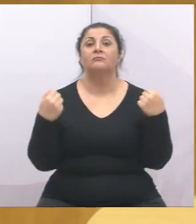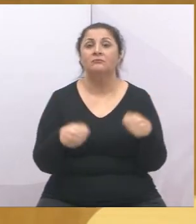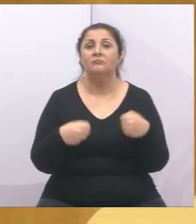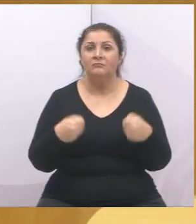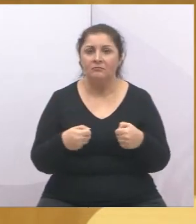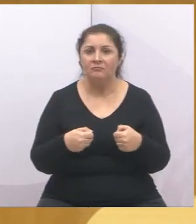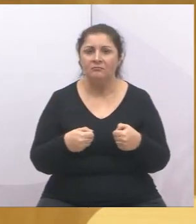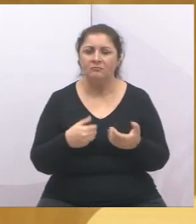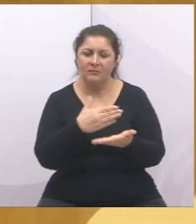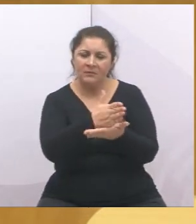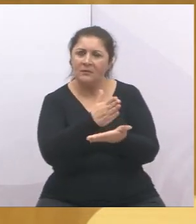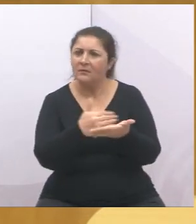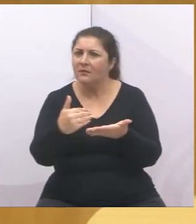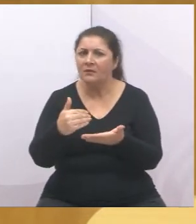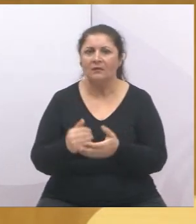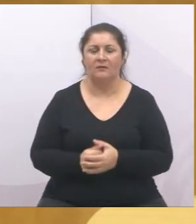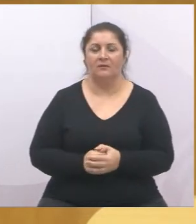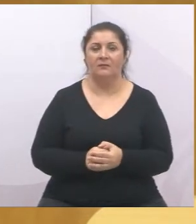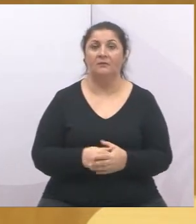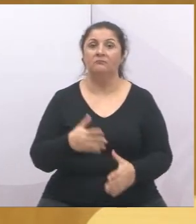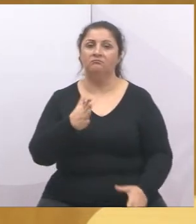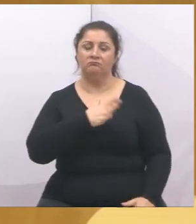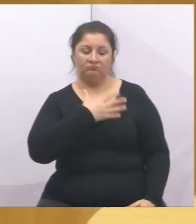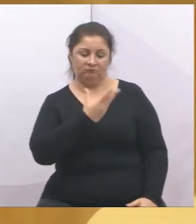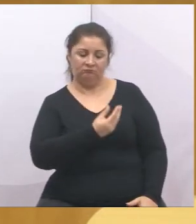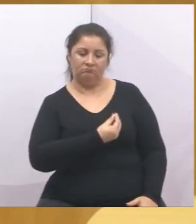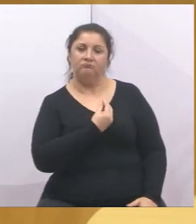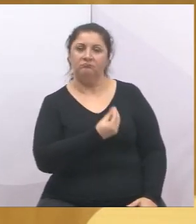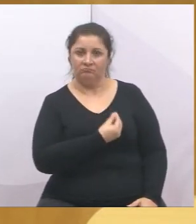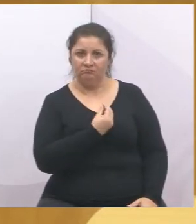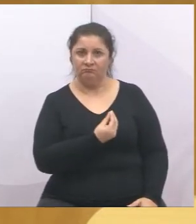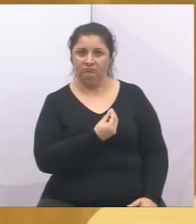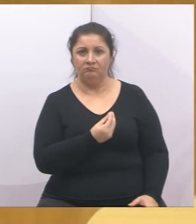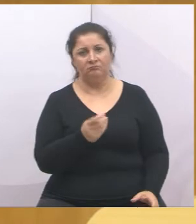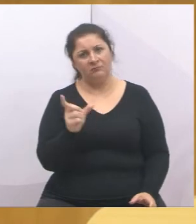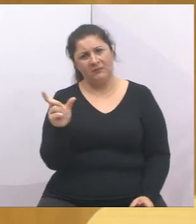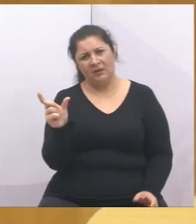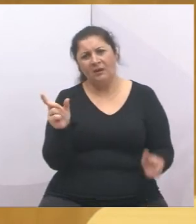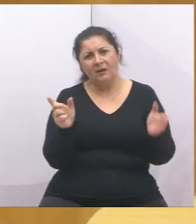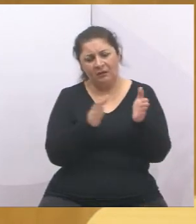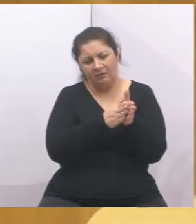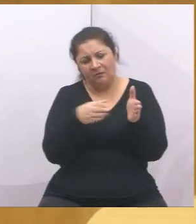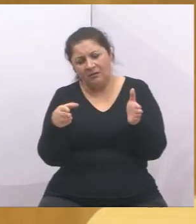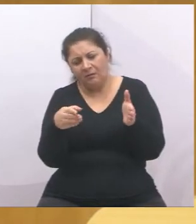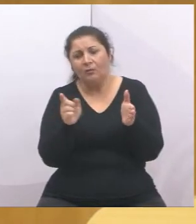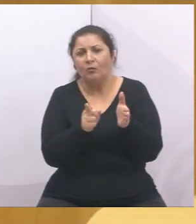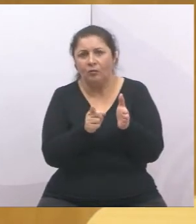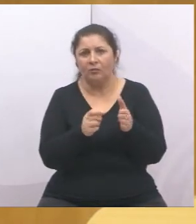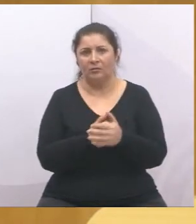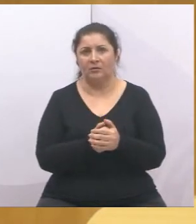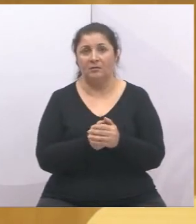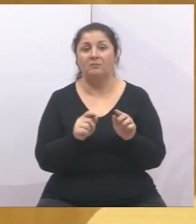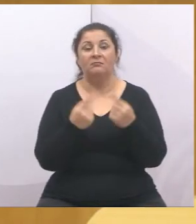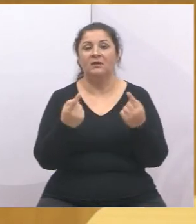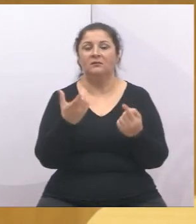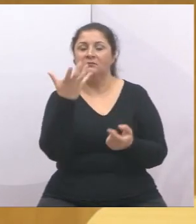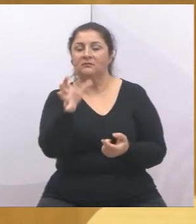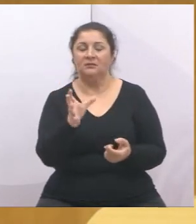me repartir nessa hora. Minha vida, que sem dúvida, ela é curta. Eu desejo que ela não seja